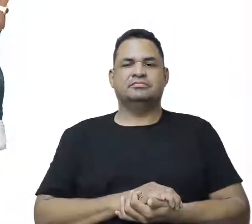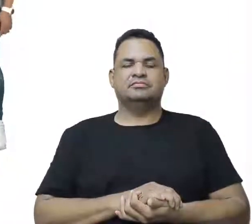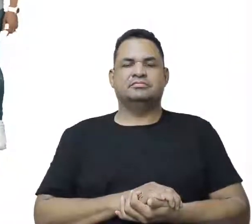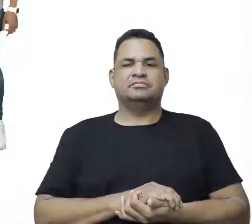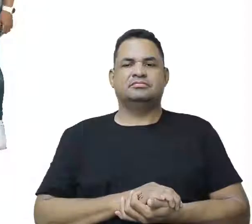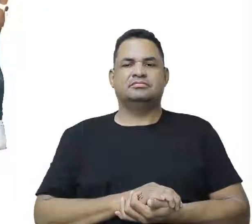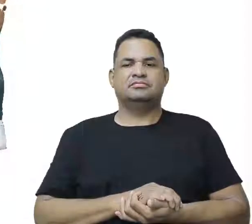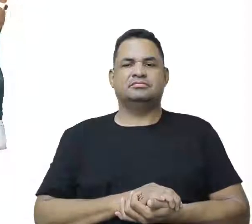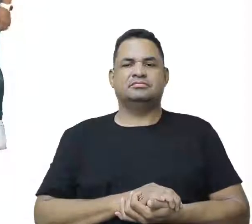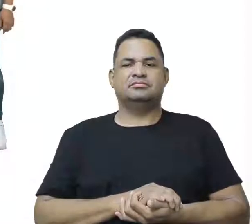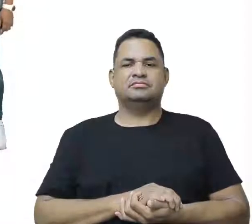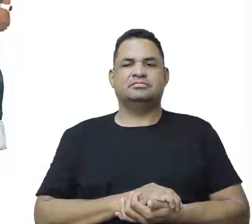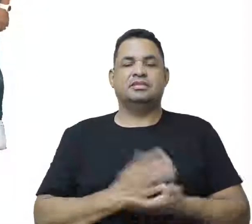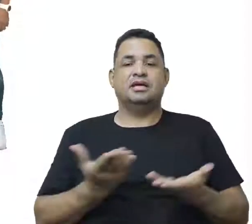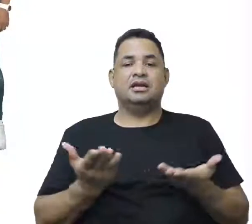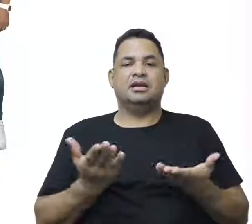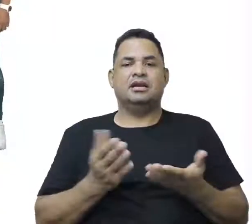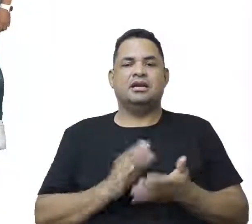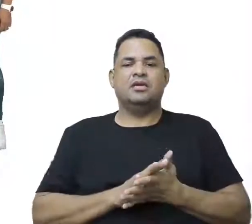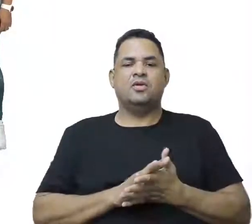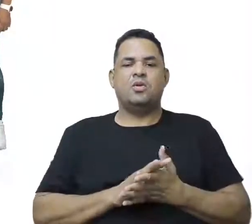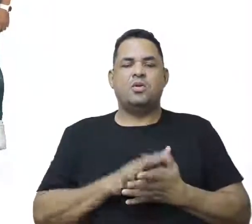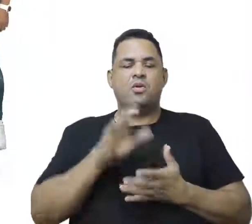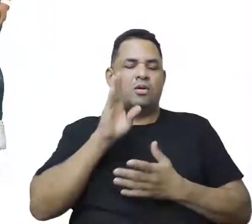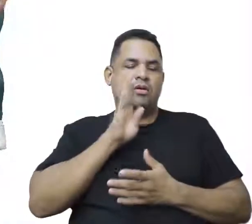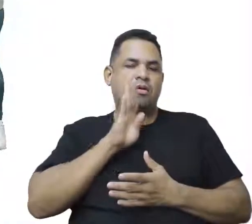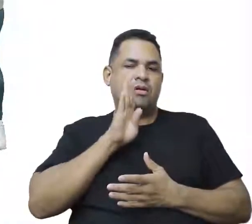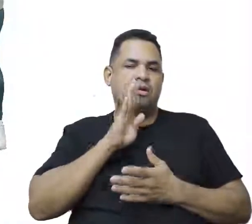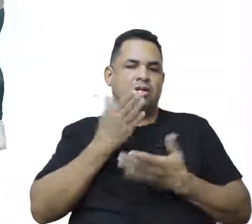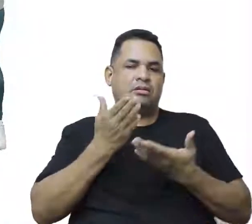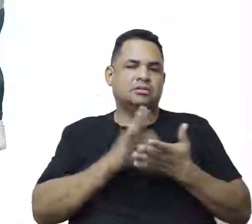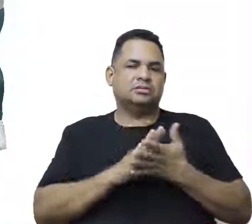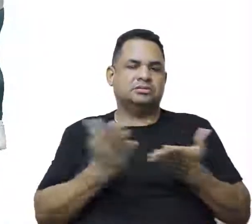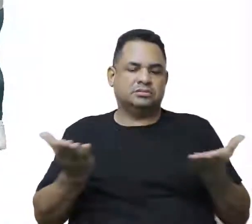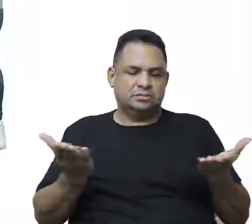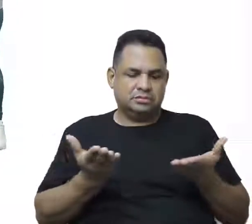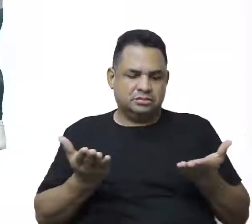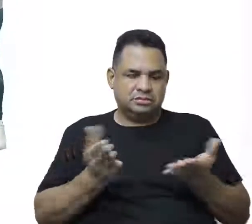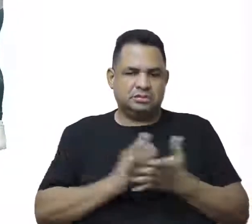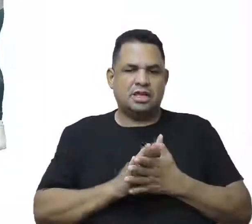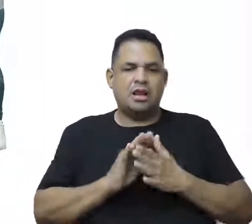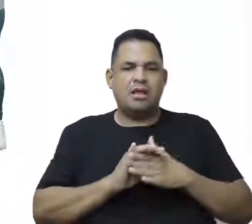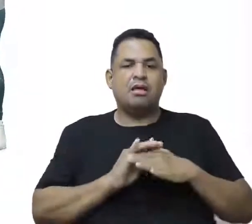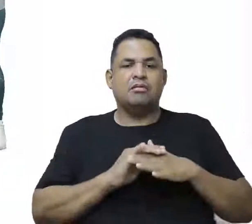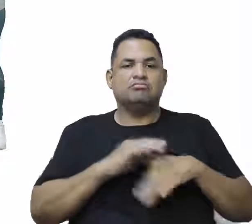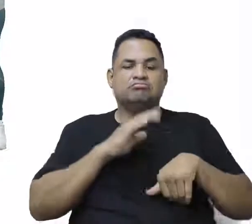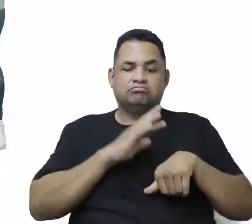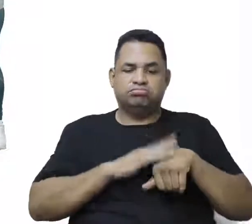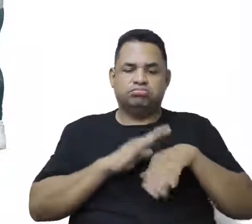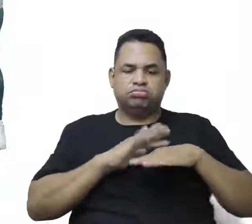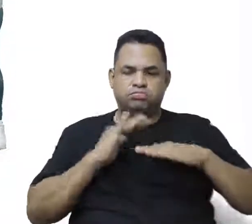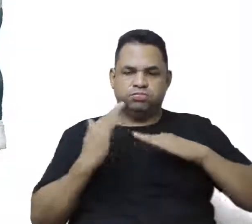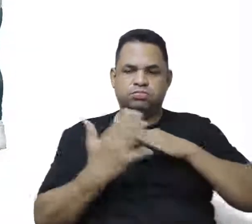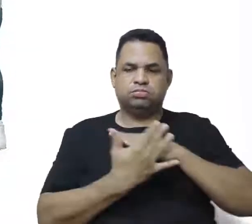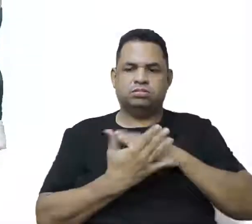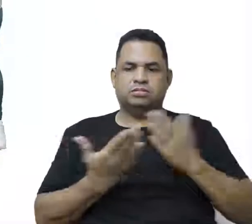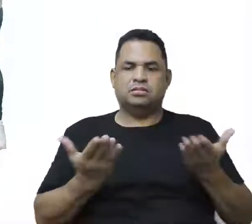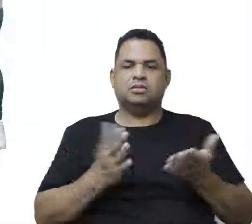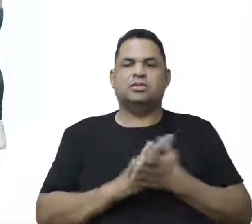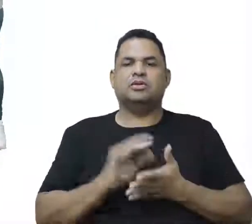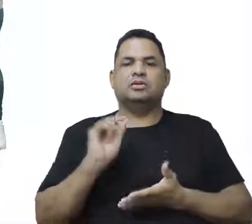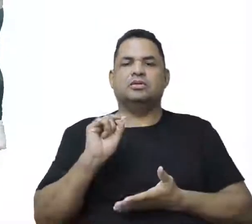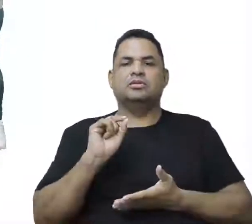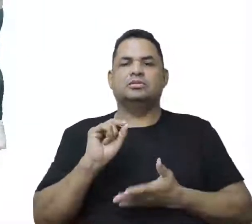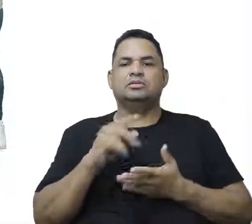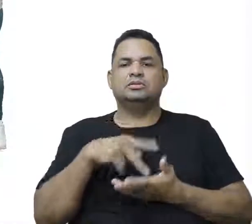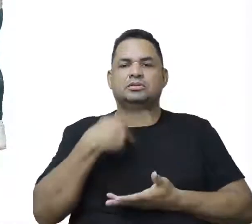prof, que ele é muito propício, porque a gente está num momento aí ainda de pandemia, né? E o que a gente está falando ultimamente